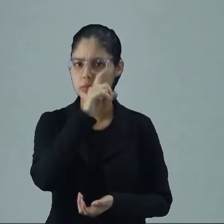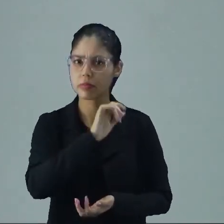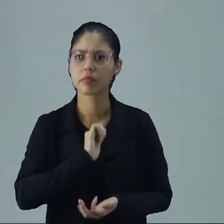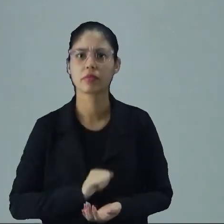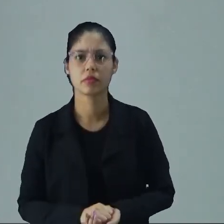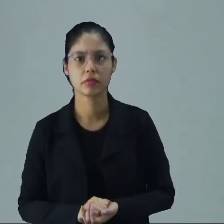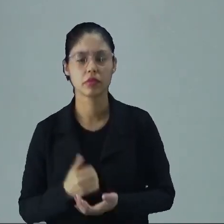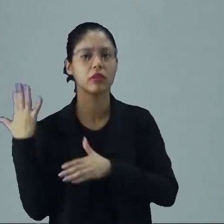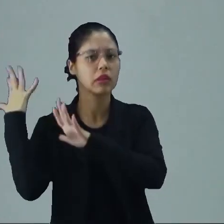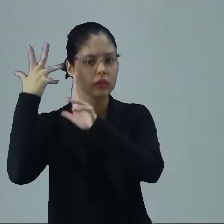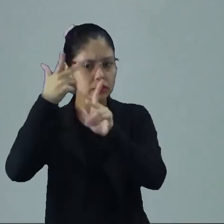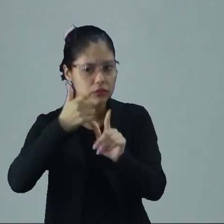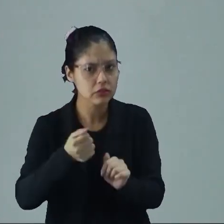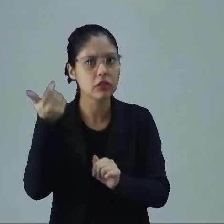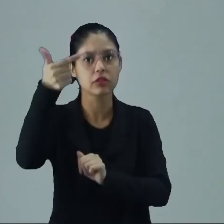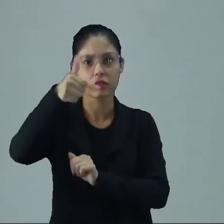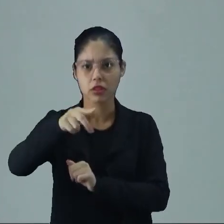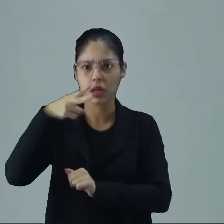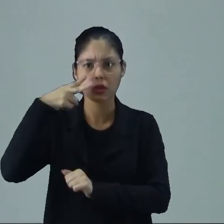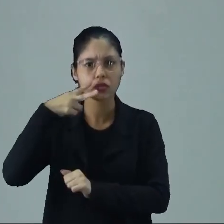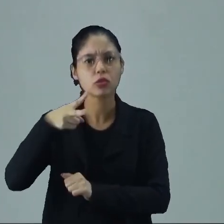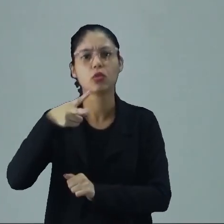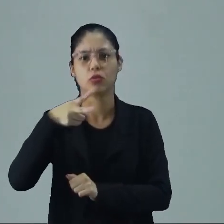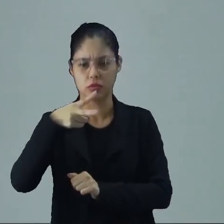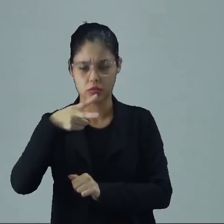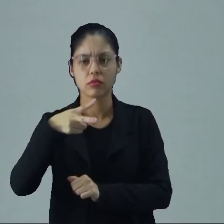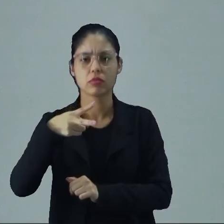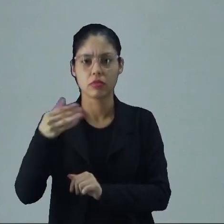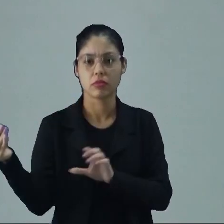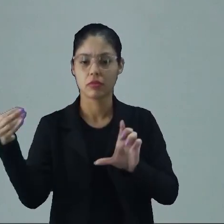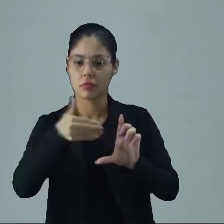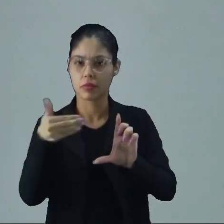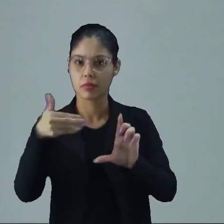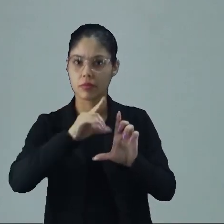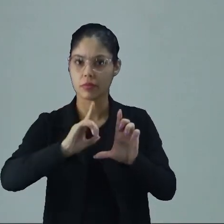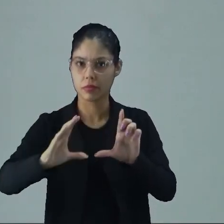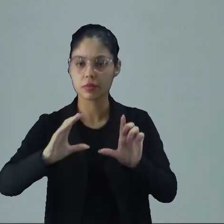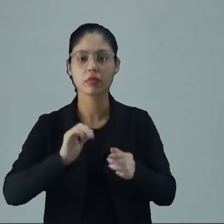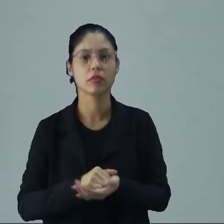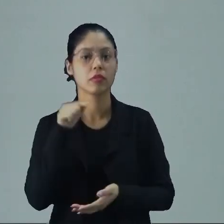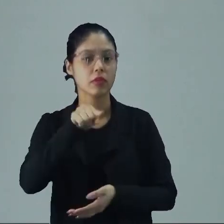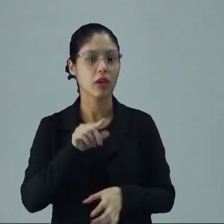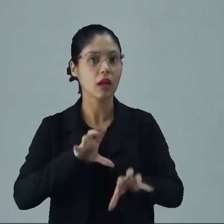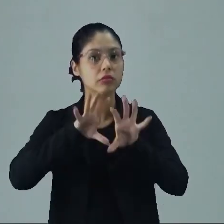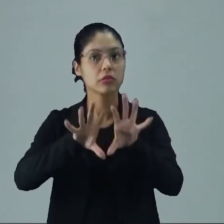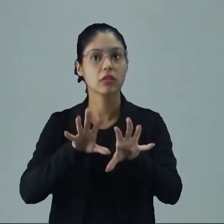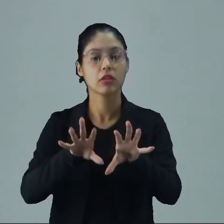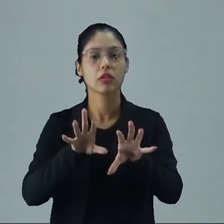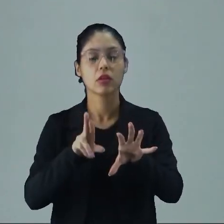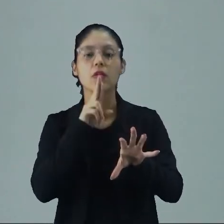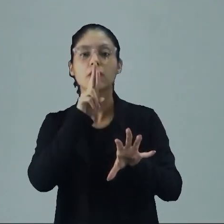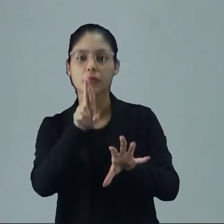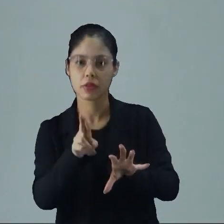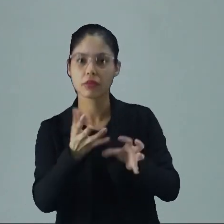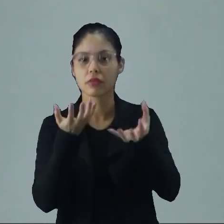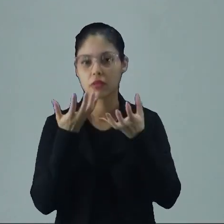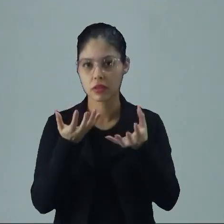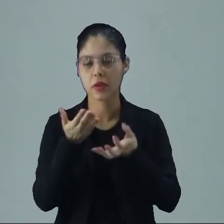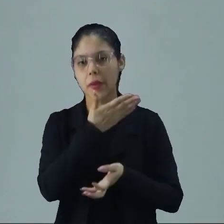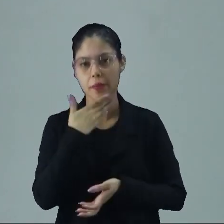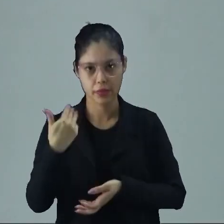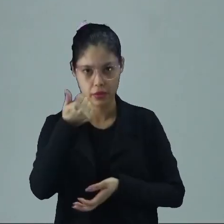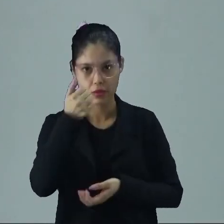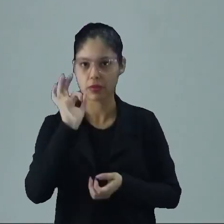dificuldade, revisa, dá uma olhada novamente, entra na nossa plataforma, porque dessa maneira os resultados que você quer serão